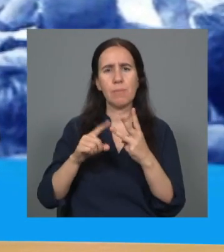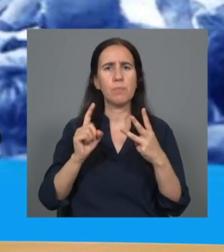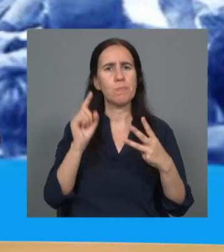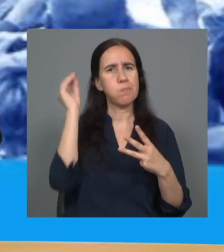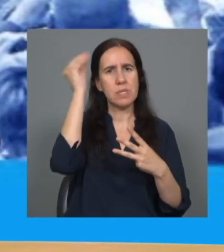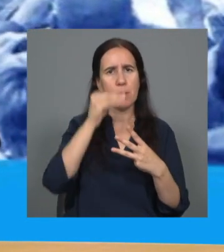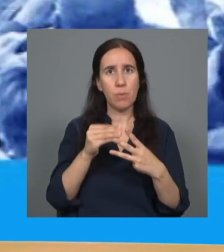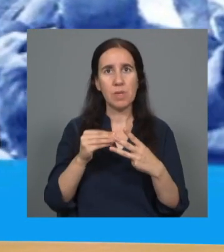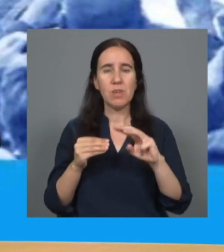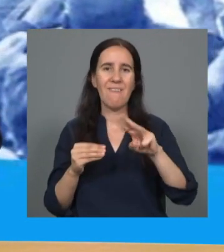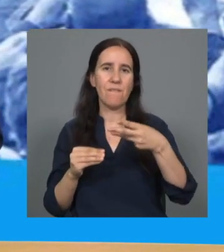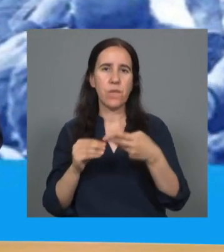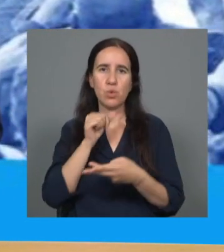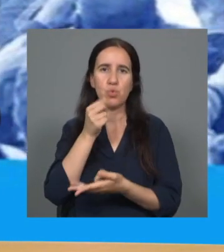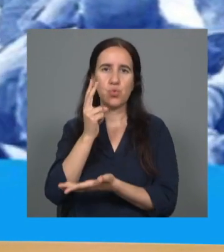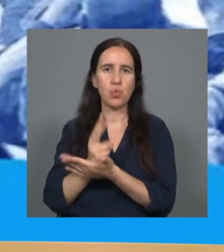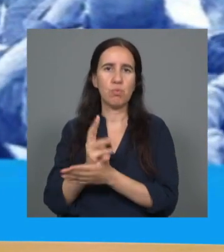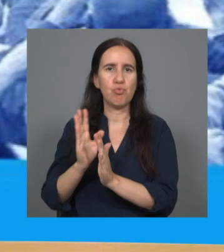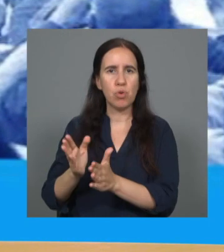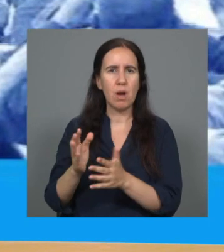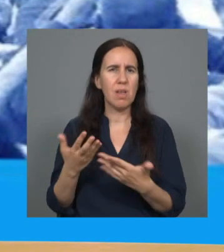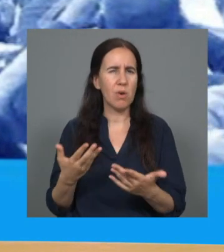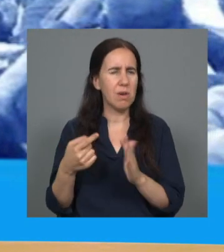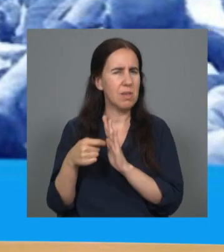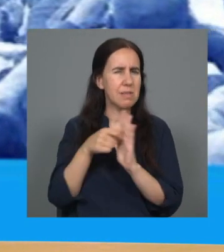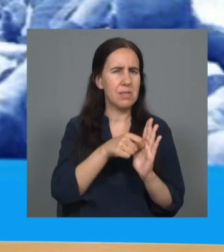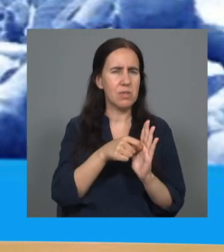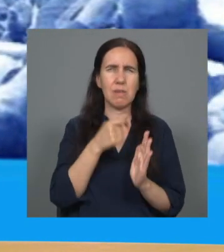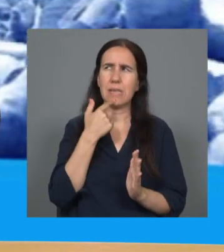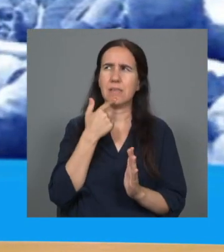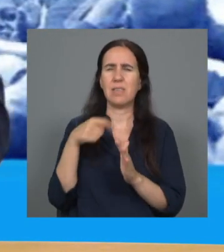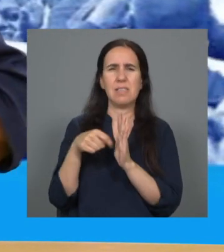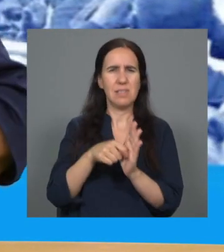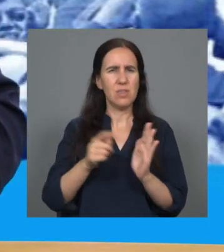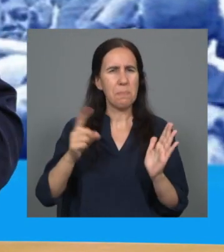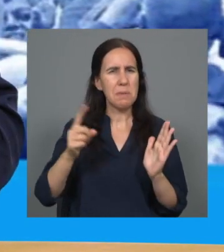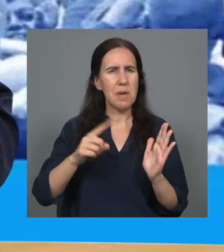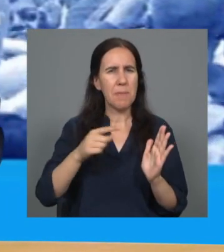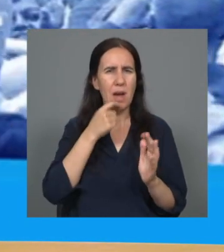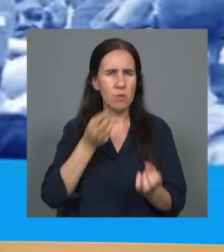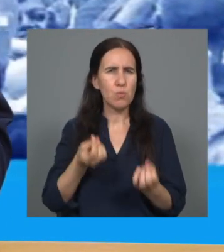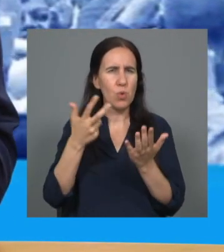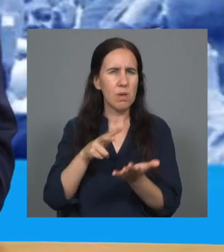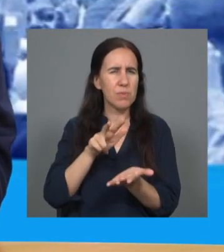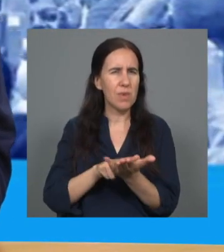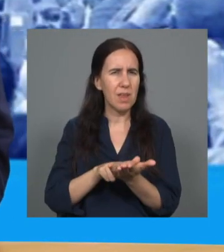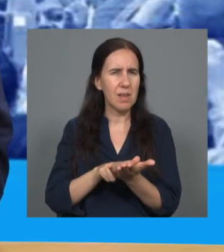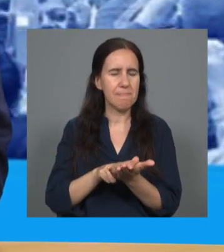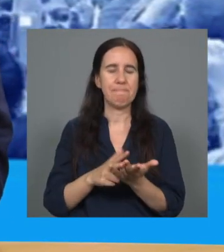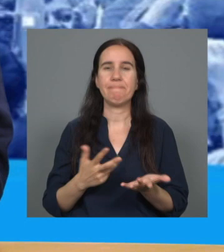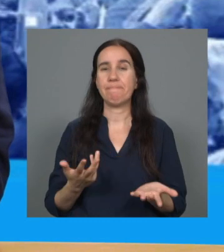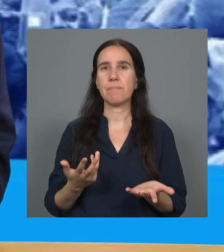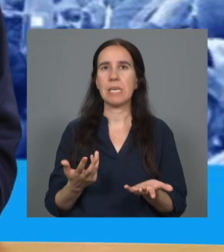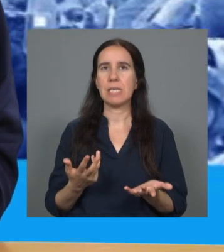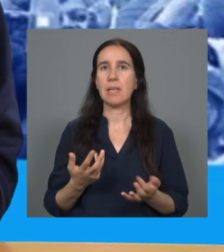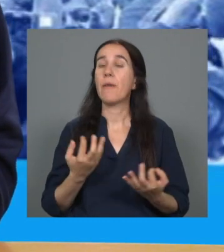Já teve 3 chumbos. E agora insistem, quer dizer, vão insistir tantas vezes até que seja aprovada.